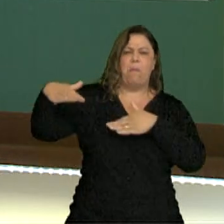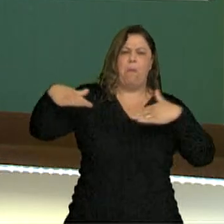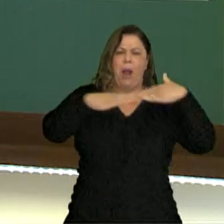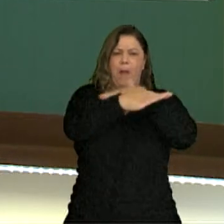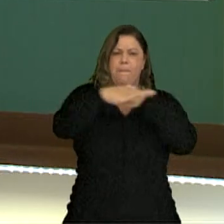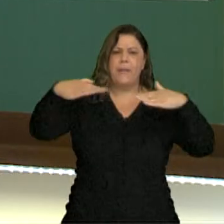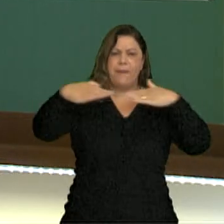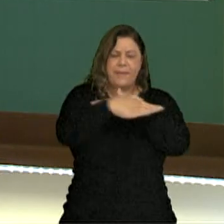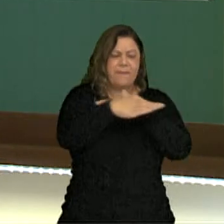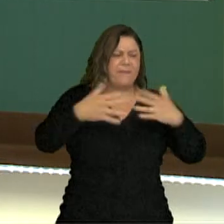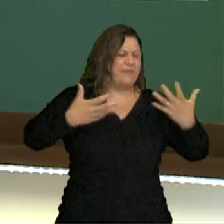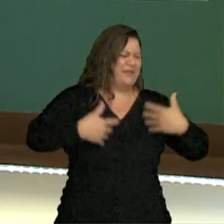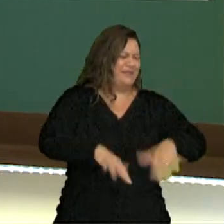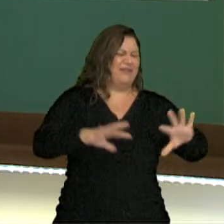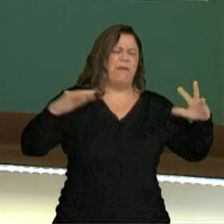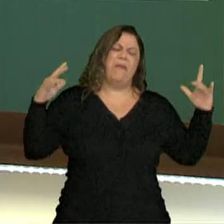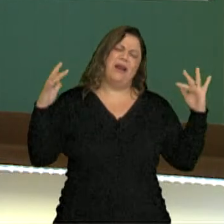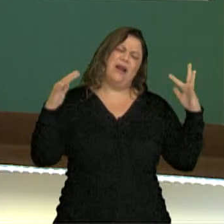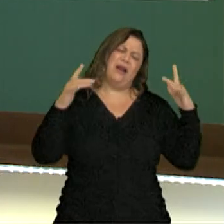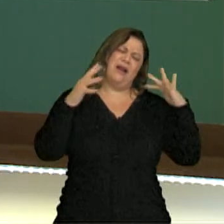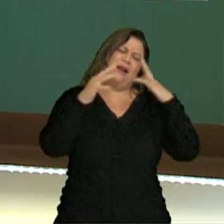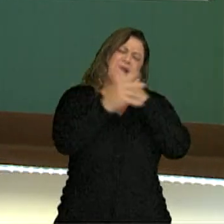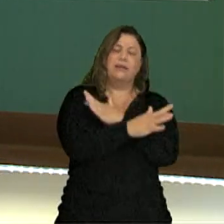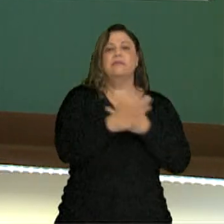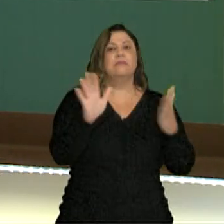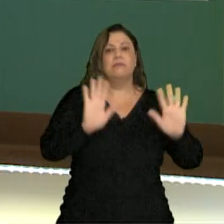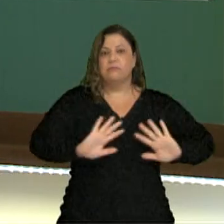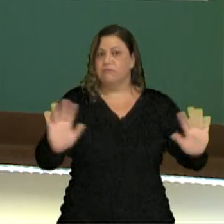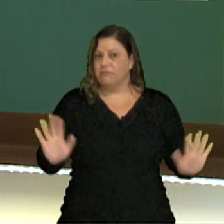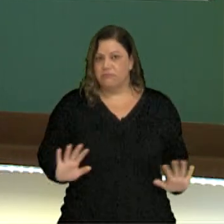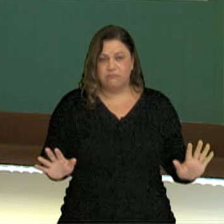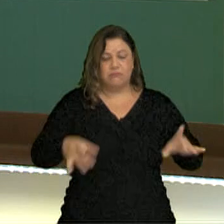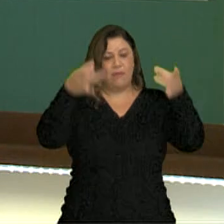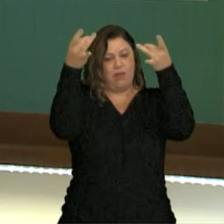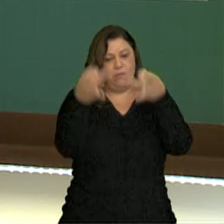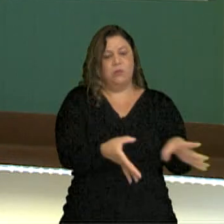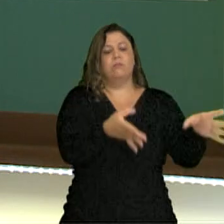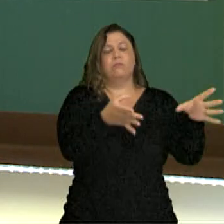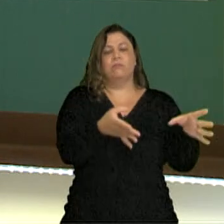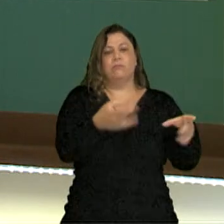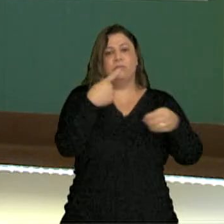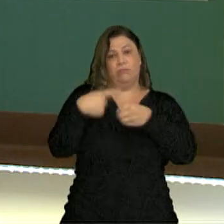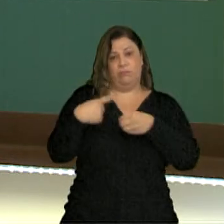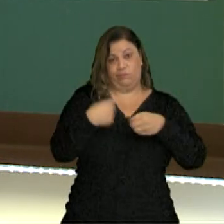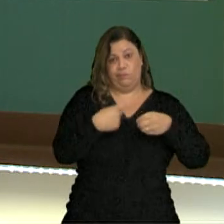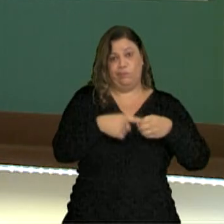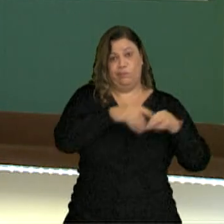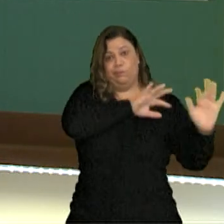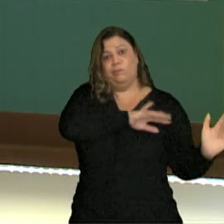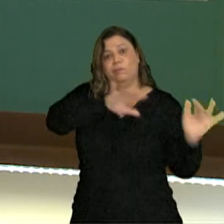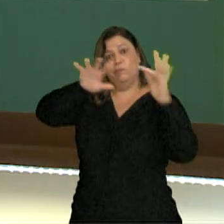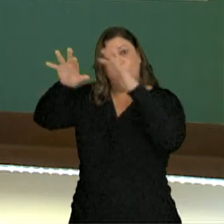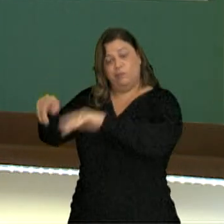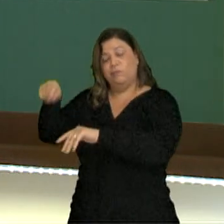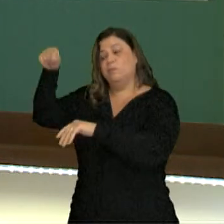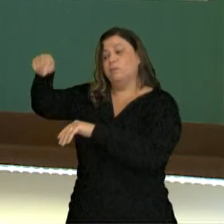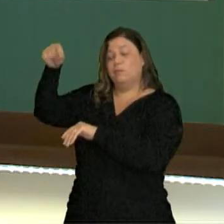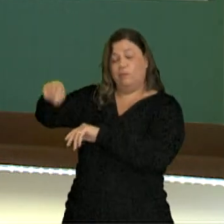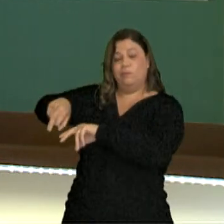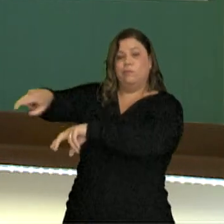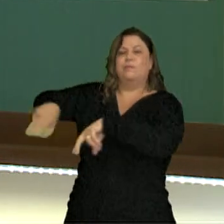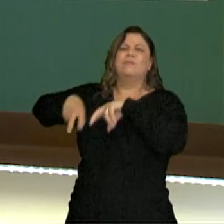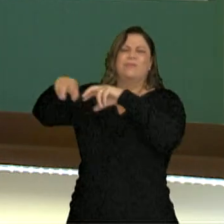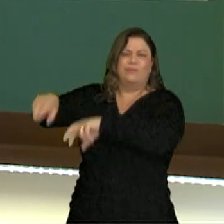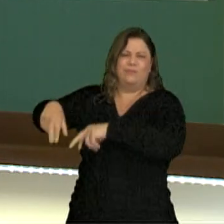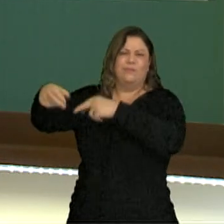trânsito, não querem aquela aglomeração de gente, então eles abandonam a vida na cidade grande e vão lá para a área rural,